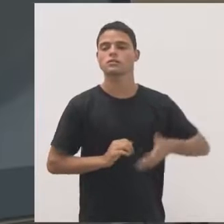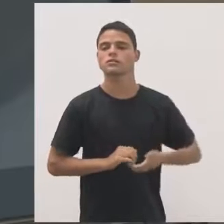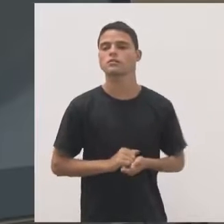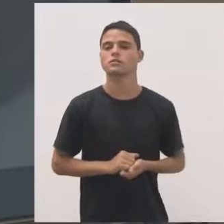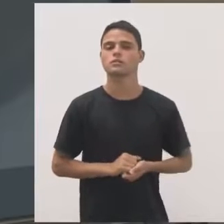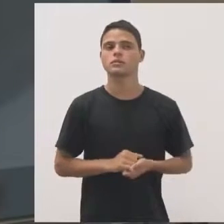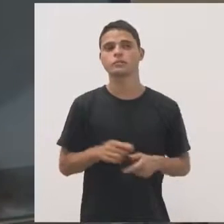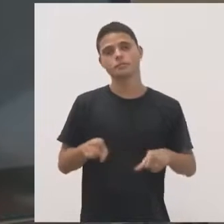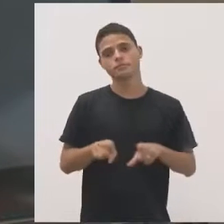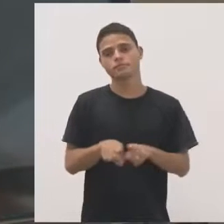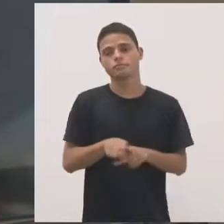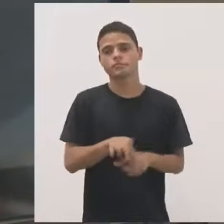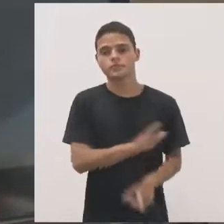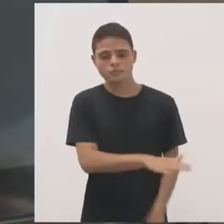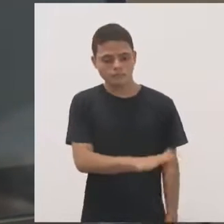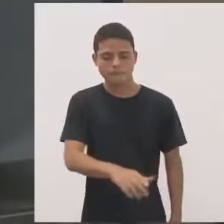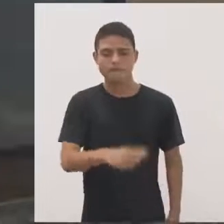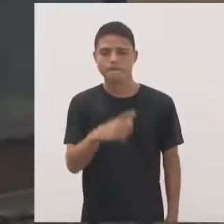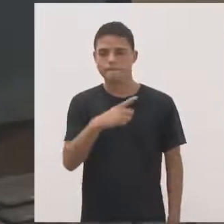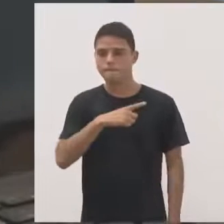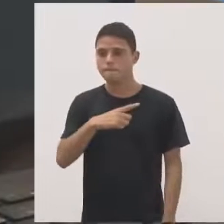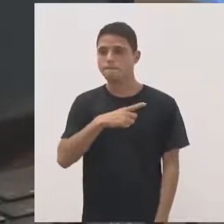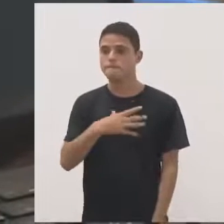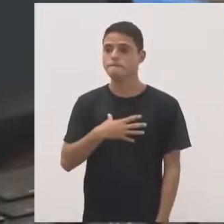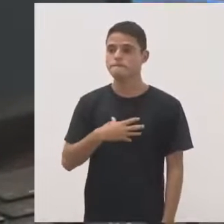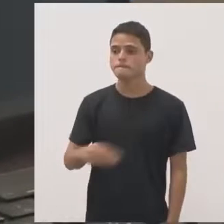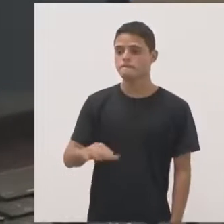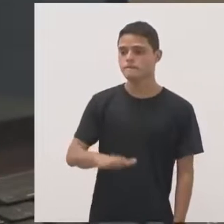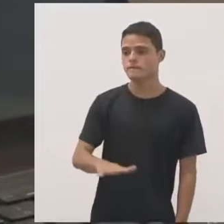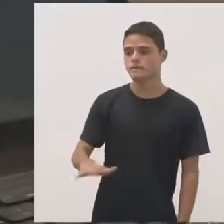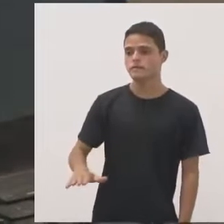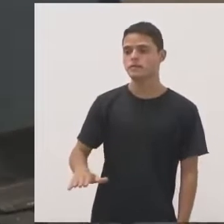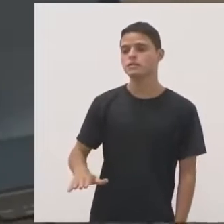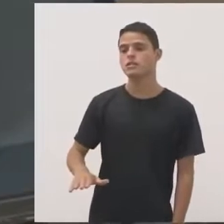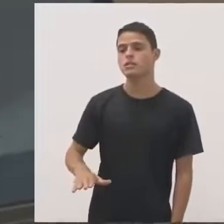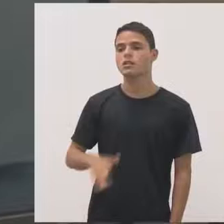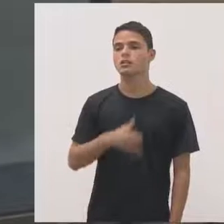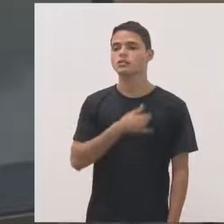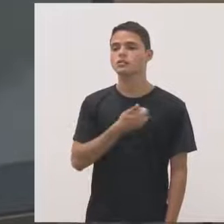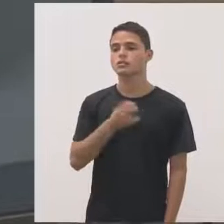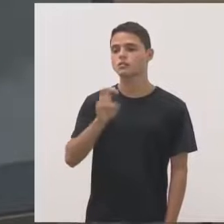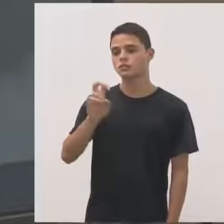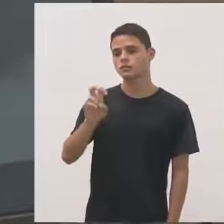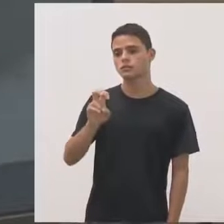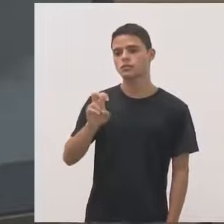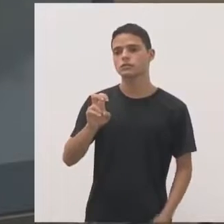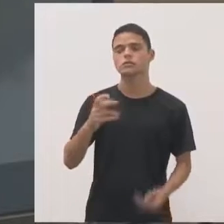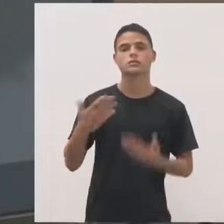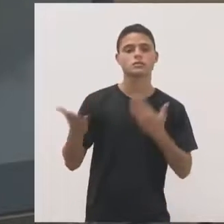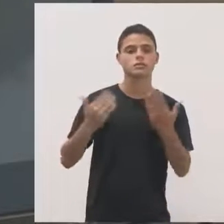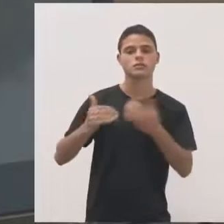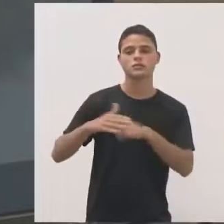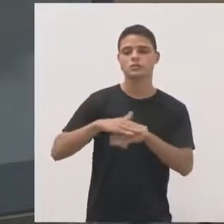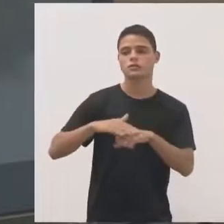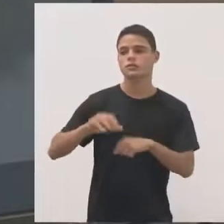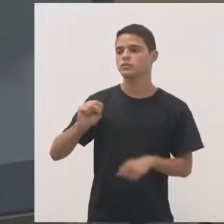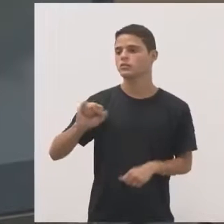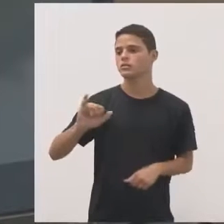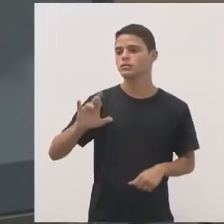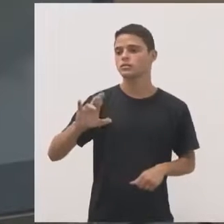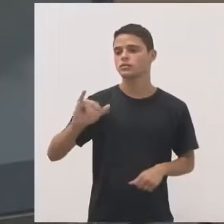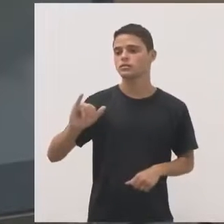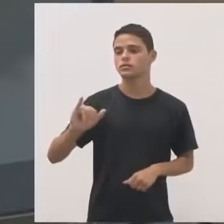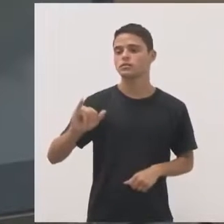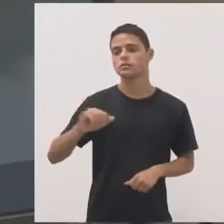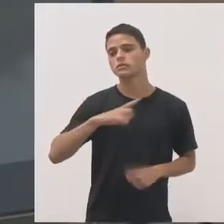para criança, né? Eu tenho um filho de 5 anos, o meu filho conversa com a Siri e a Siri entende tudo o que ele quer. Então, acho que também serve para